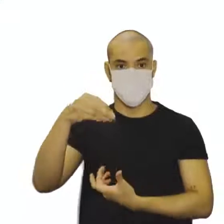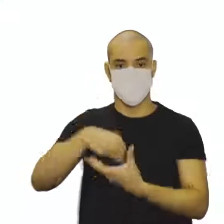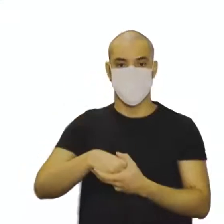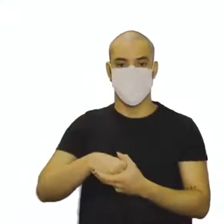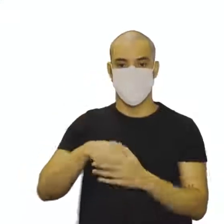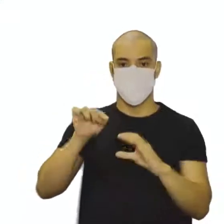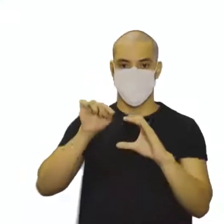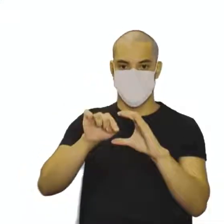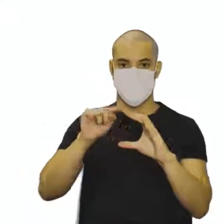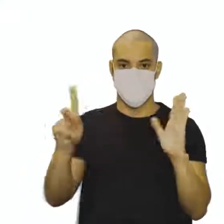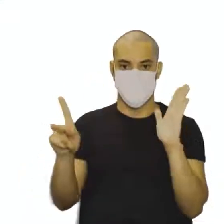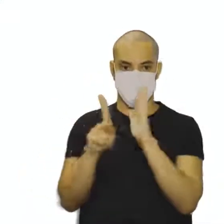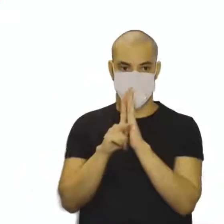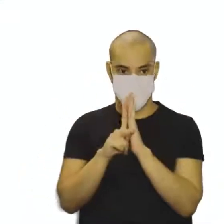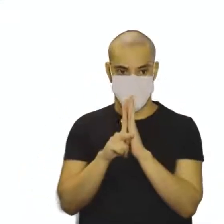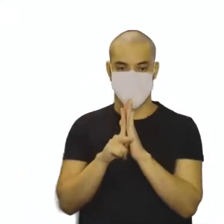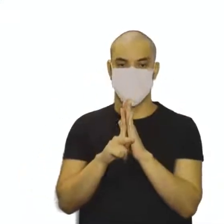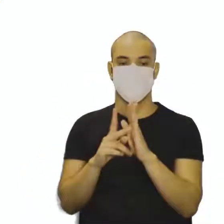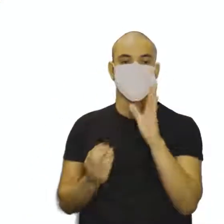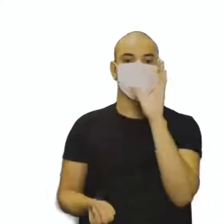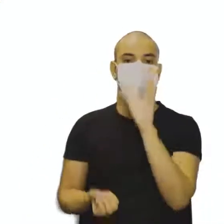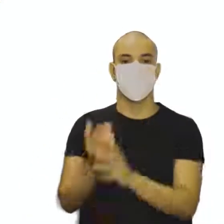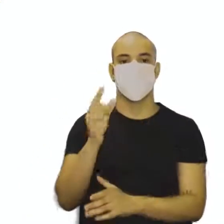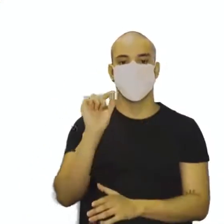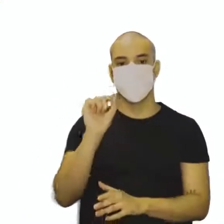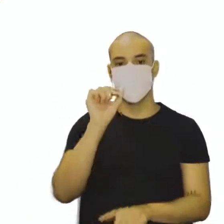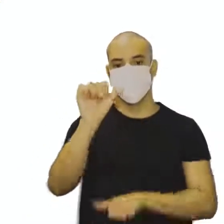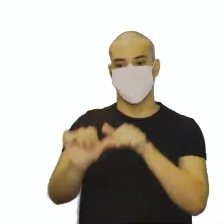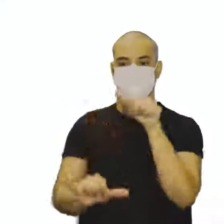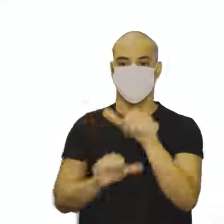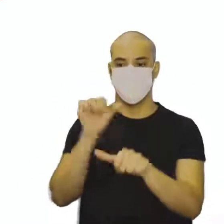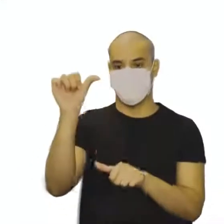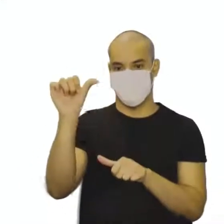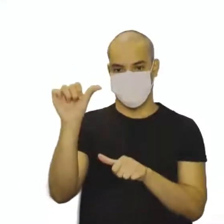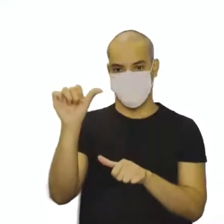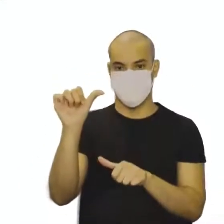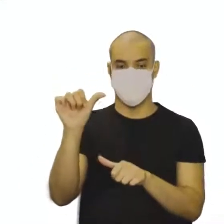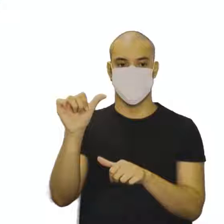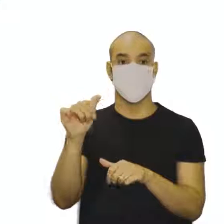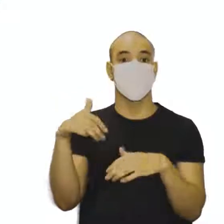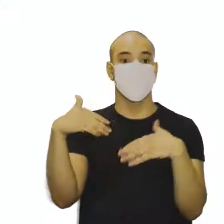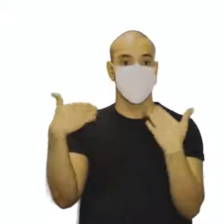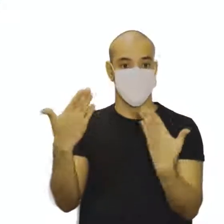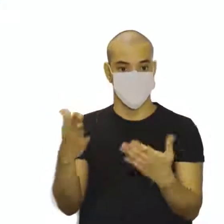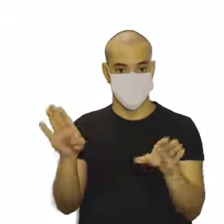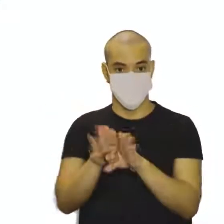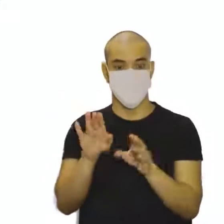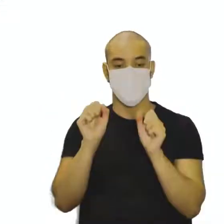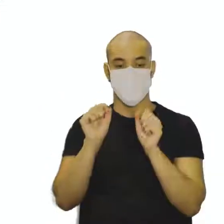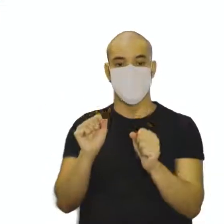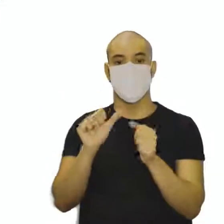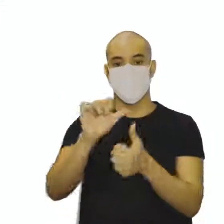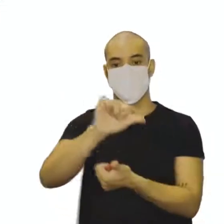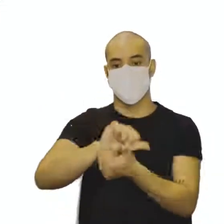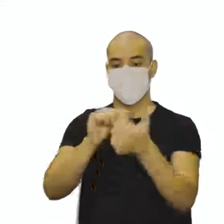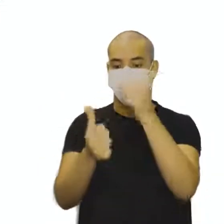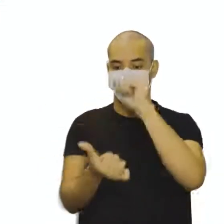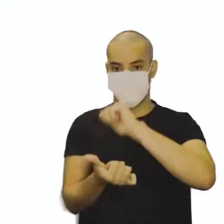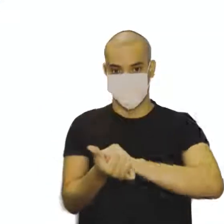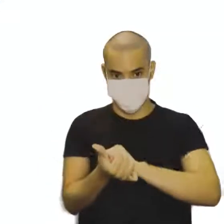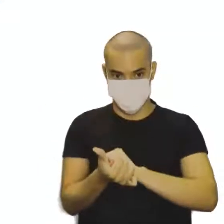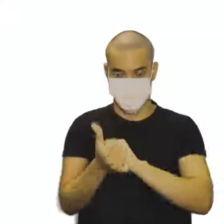de um núcleo apropriado, é formado um transformador. Então eu posso também, como está escrito aí, olha